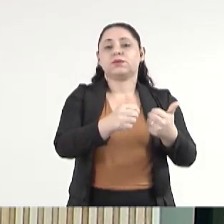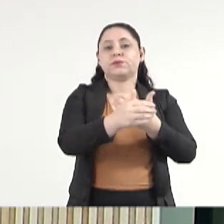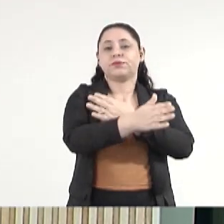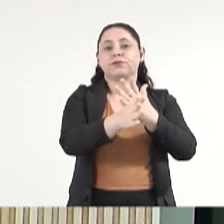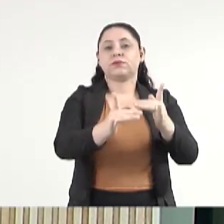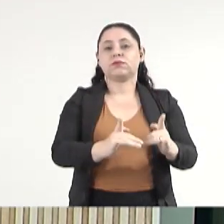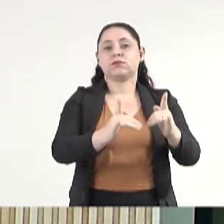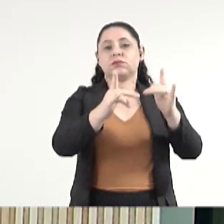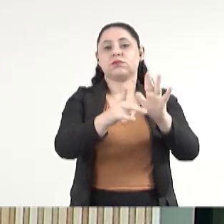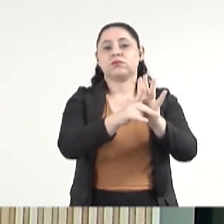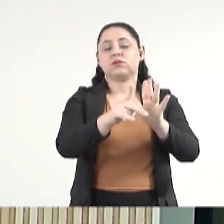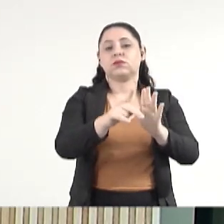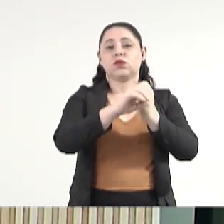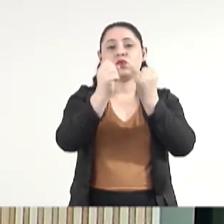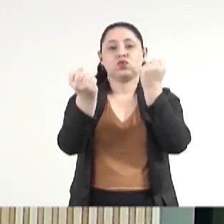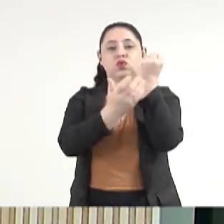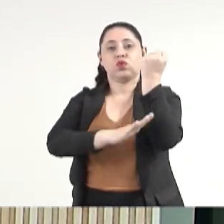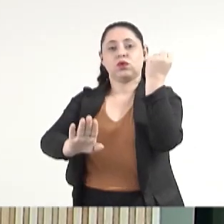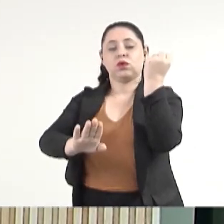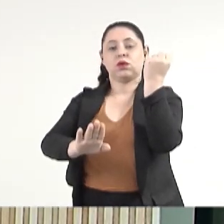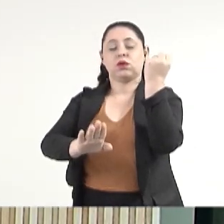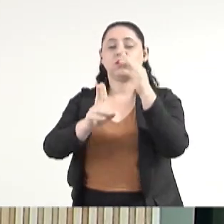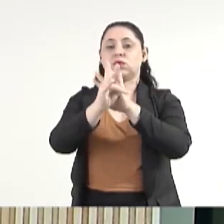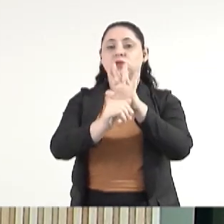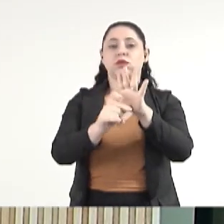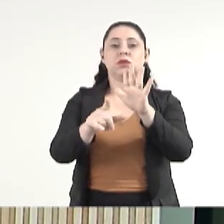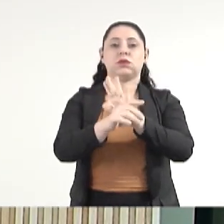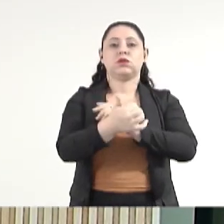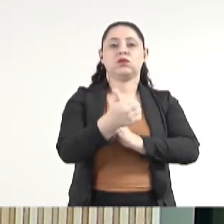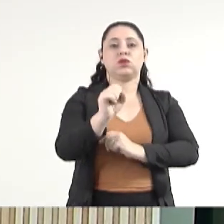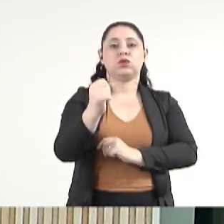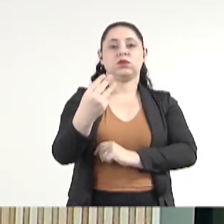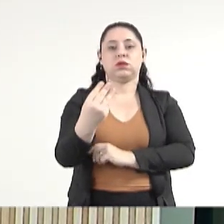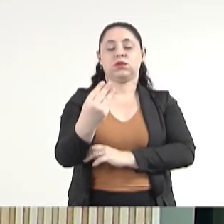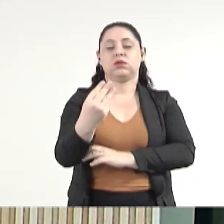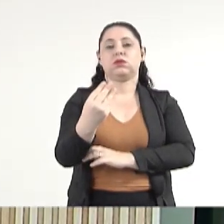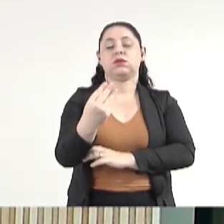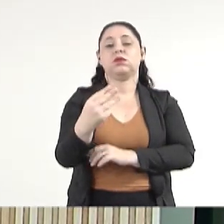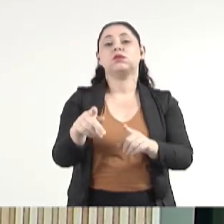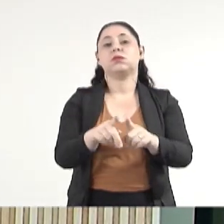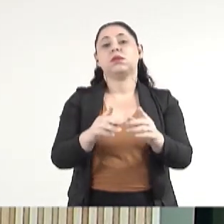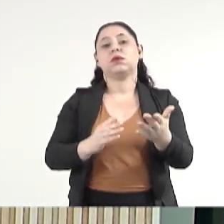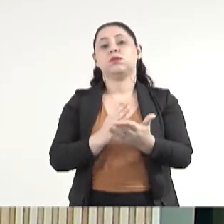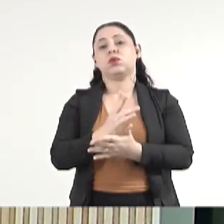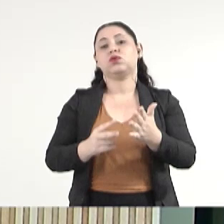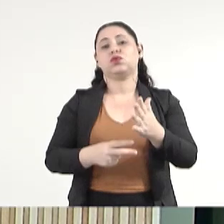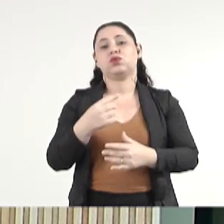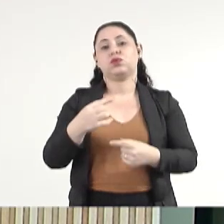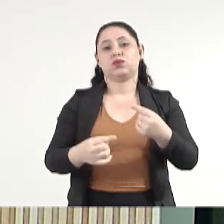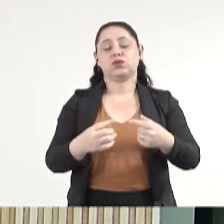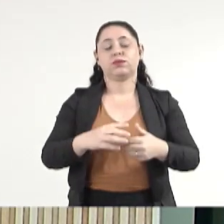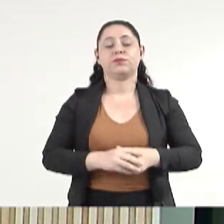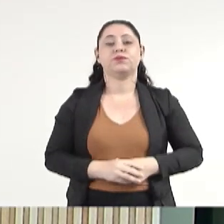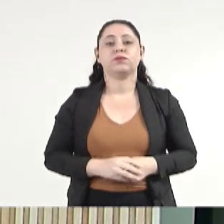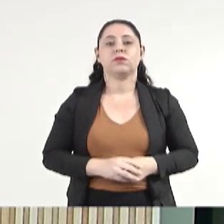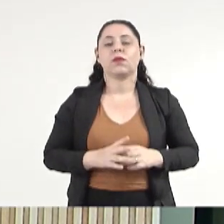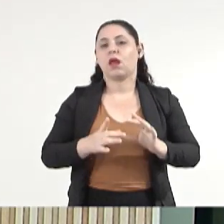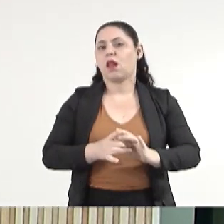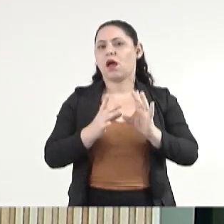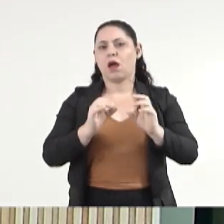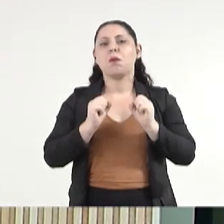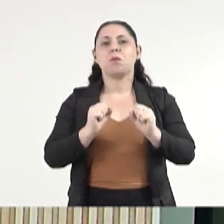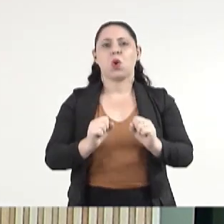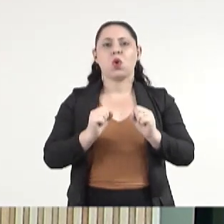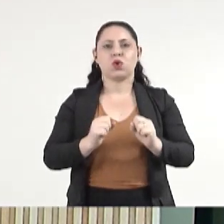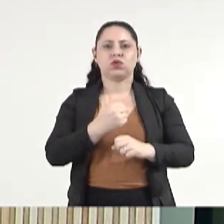com encargo ao município de Sonora. Está aqui o projeto de lei de número 183, também aprovado em segunda discussão,